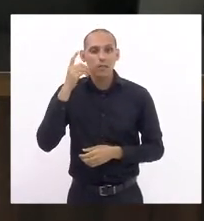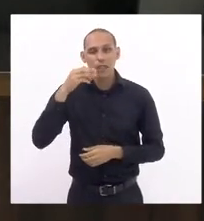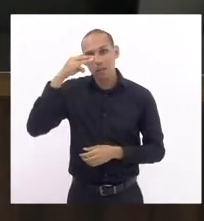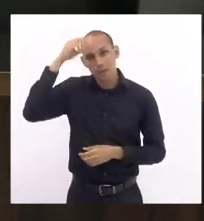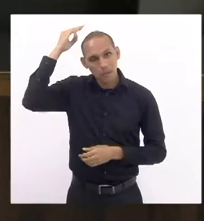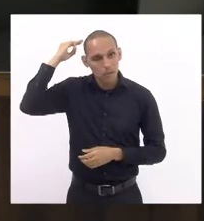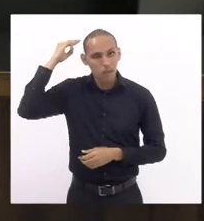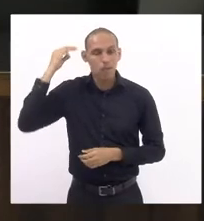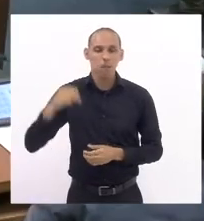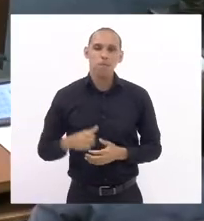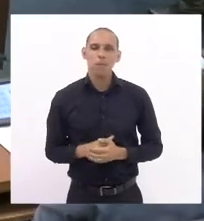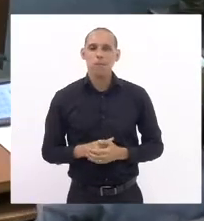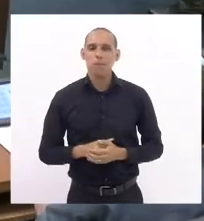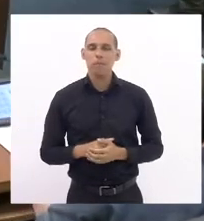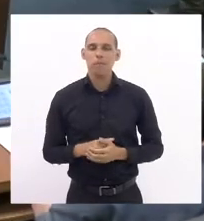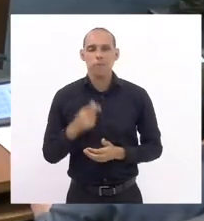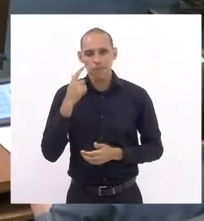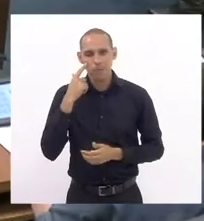Pacheco.